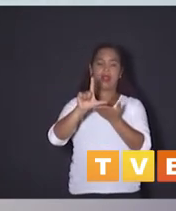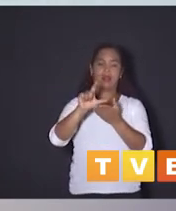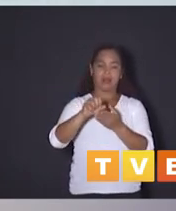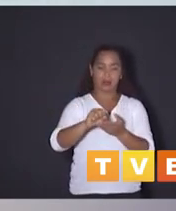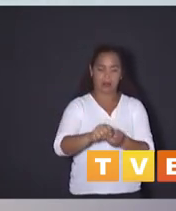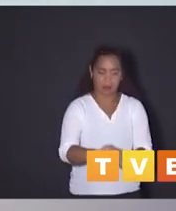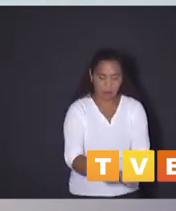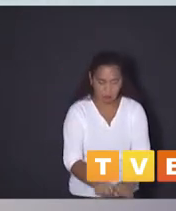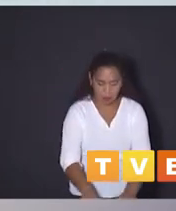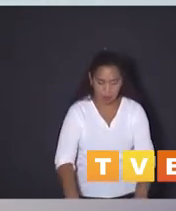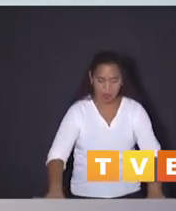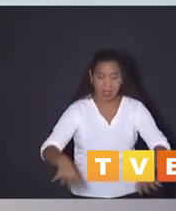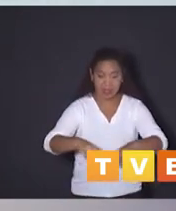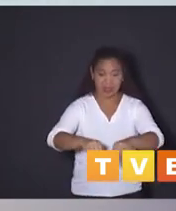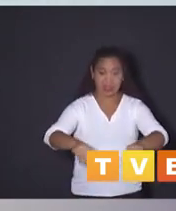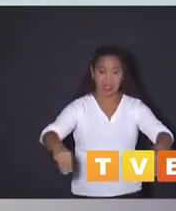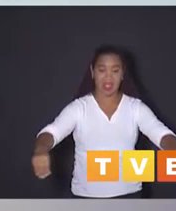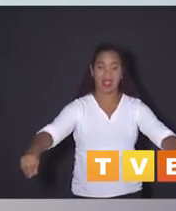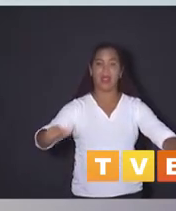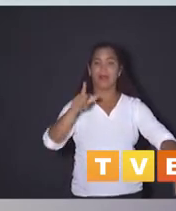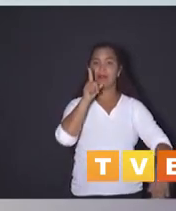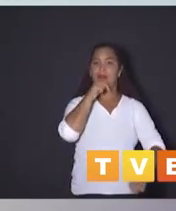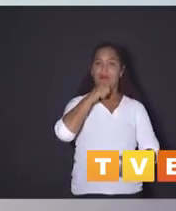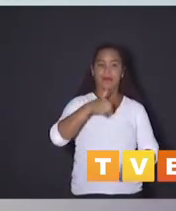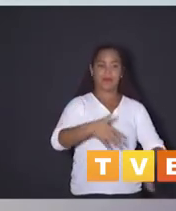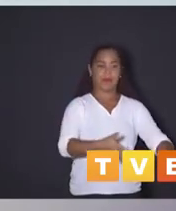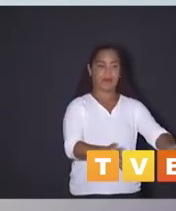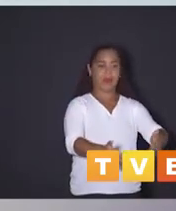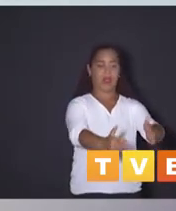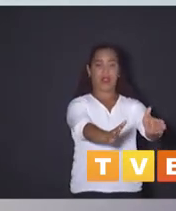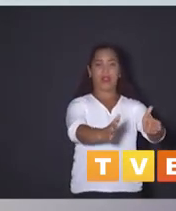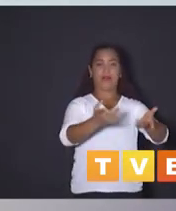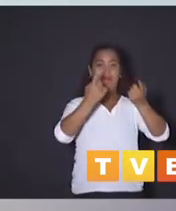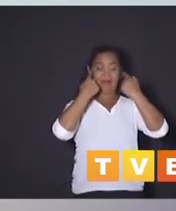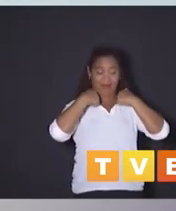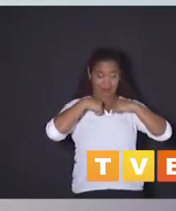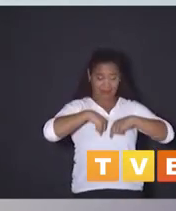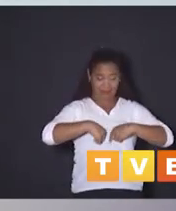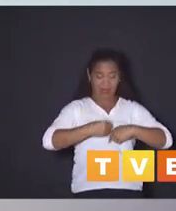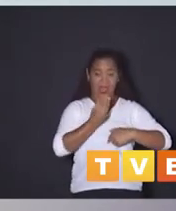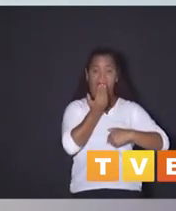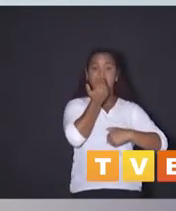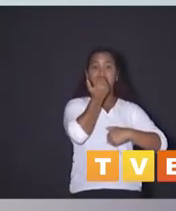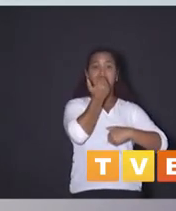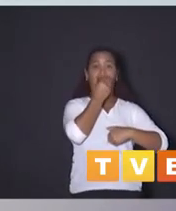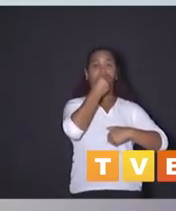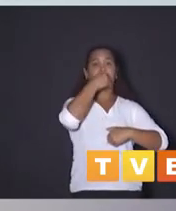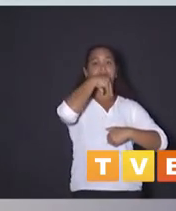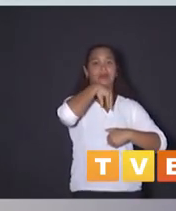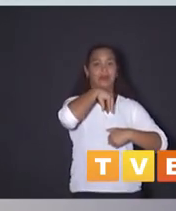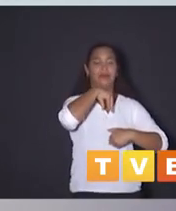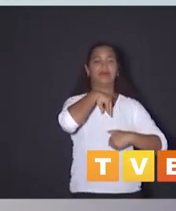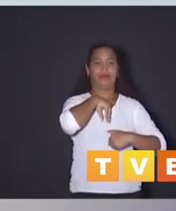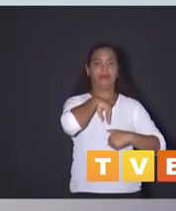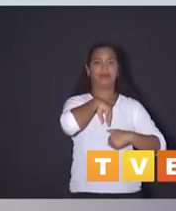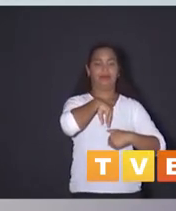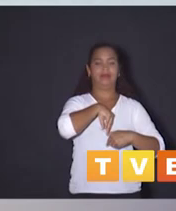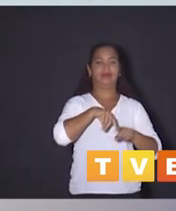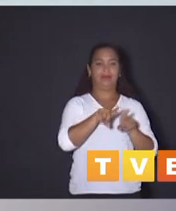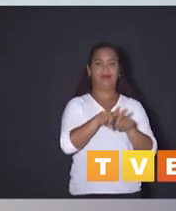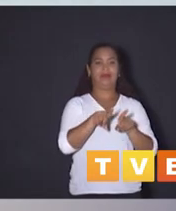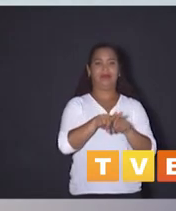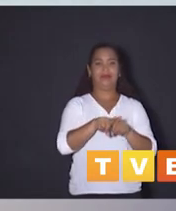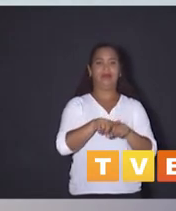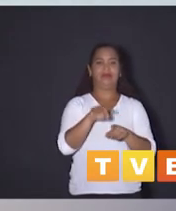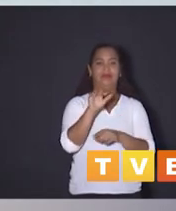está nos rios está correndo aqui nós no nosso organismo né pra onde vai esse 1 bilhão de litros de agrotóxico